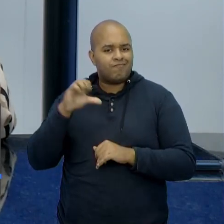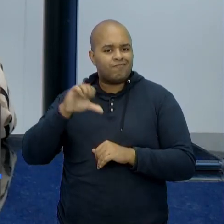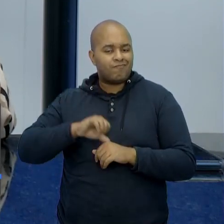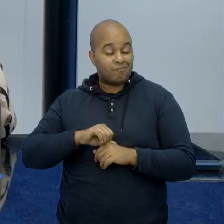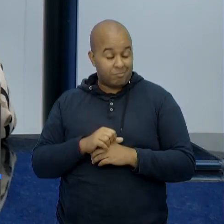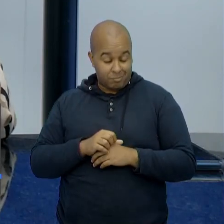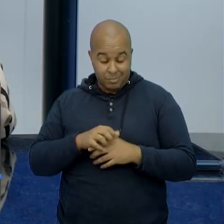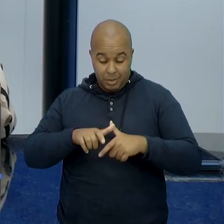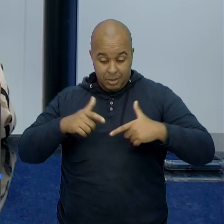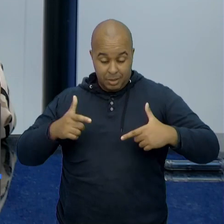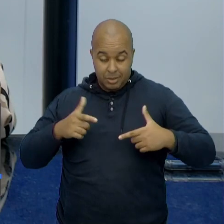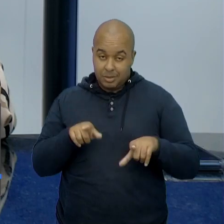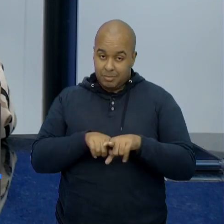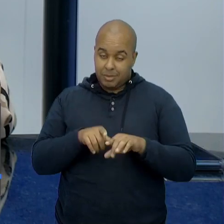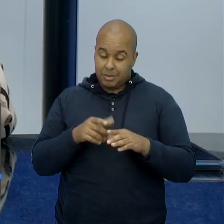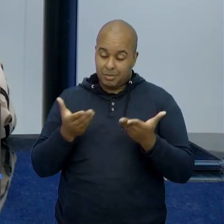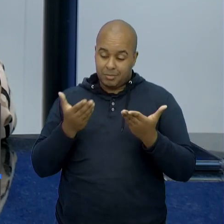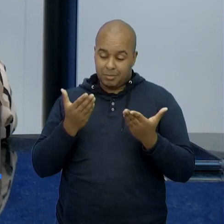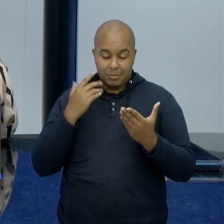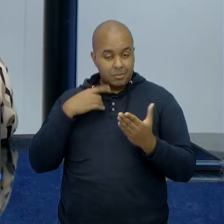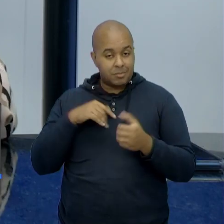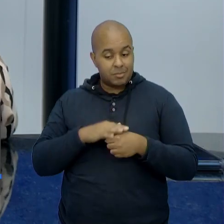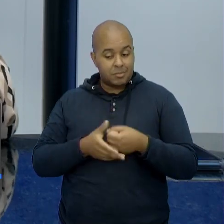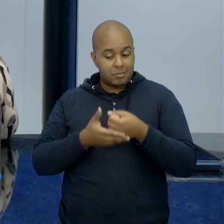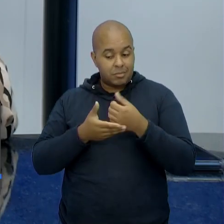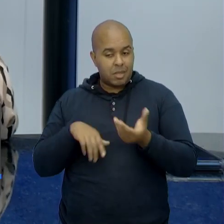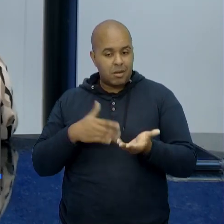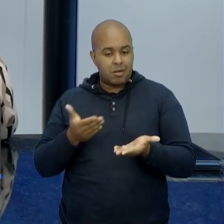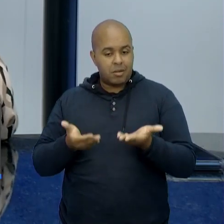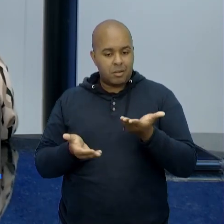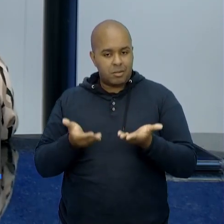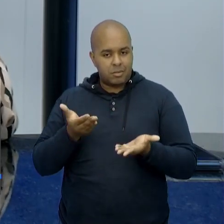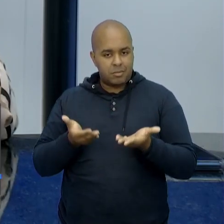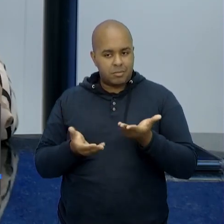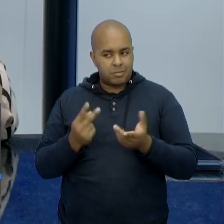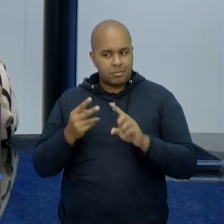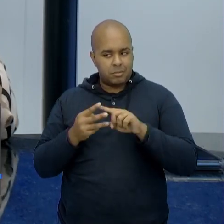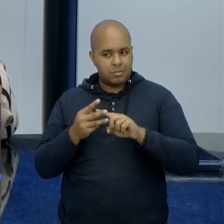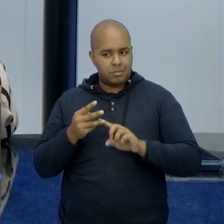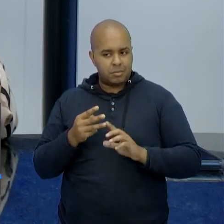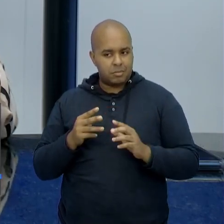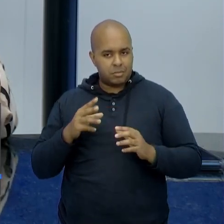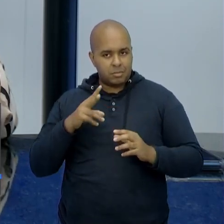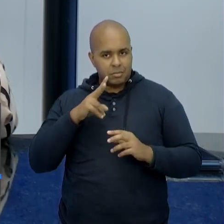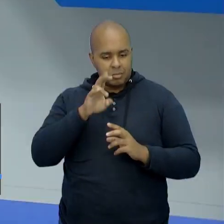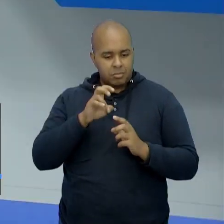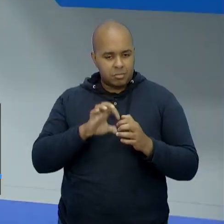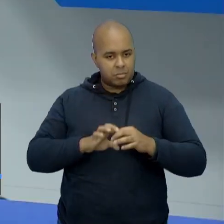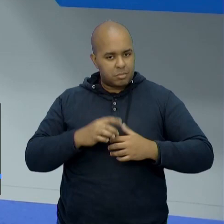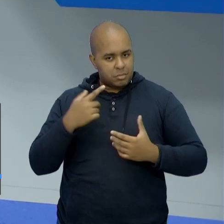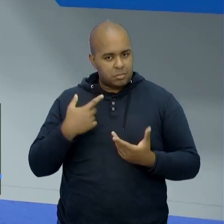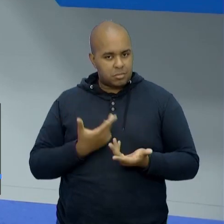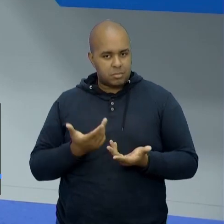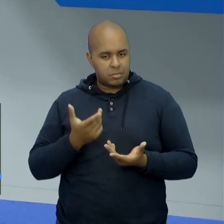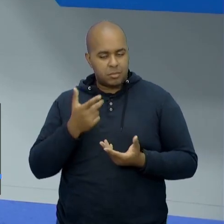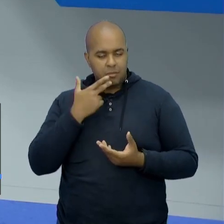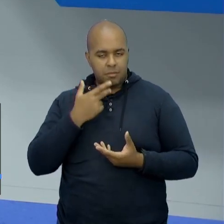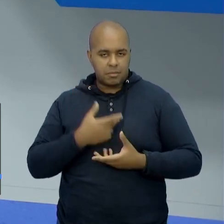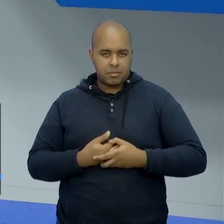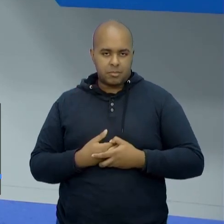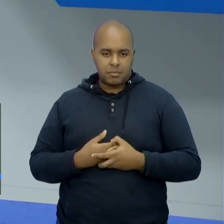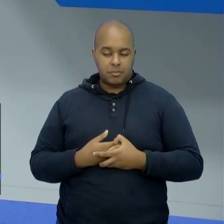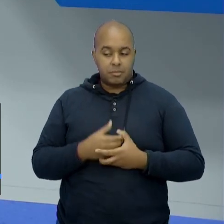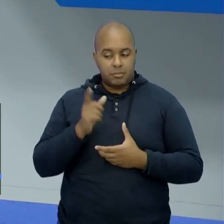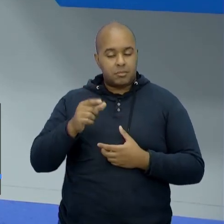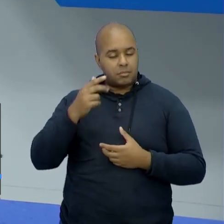muito grande. Então, a sustentabilidade é o equilíbrio dessas três forças. Então, assim, quando a gente...